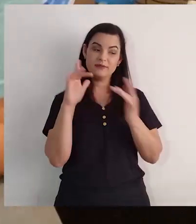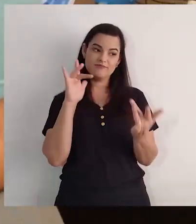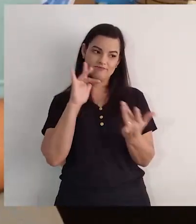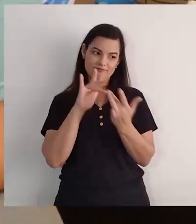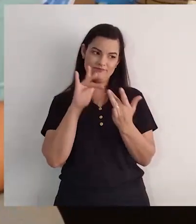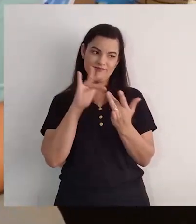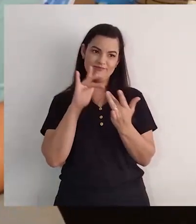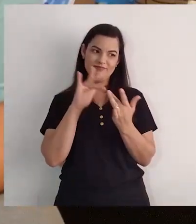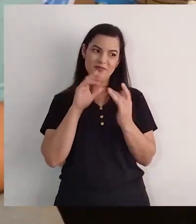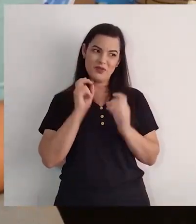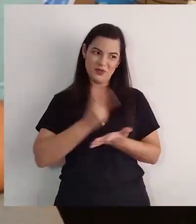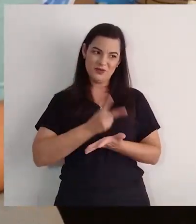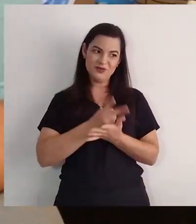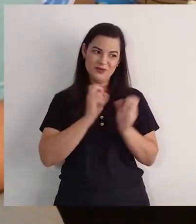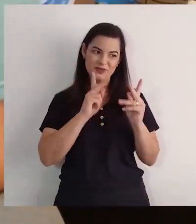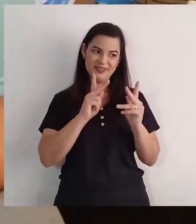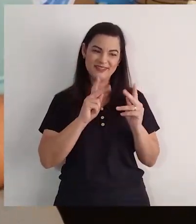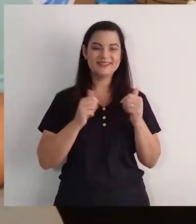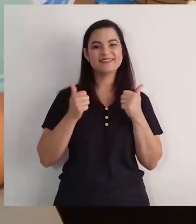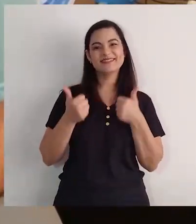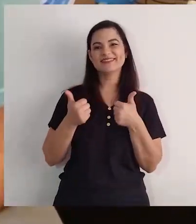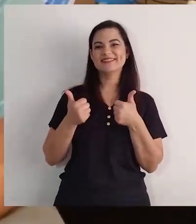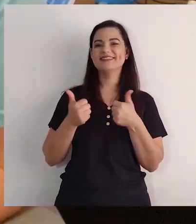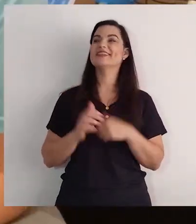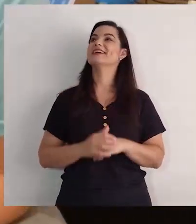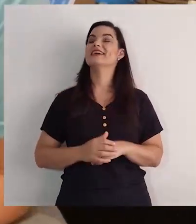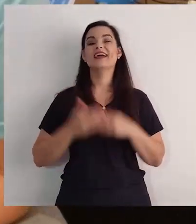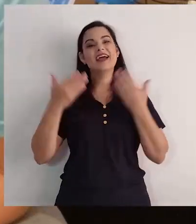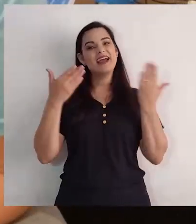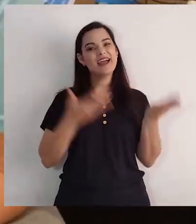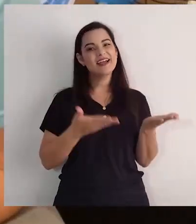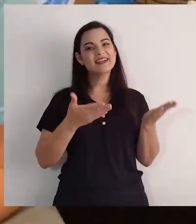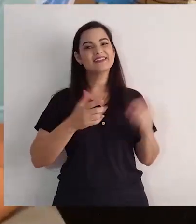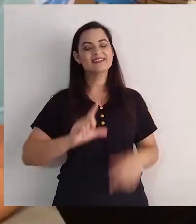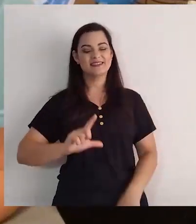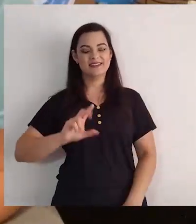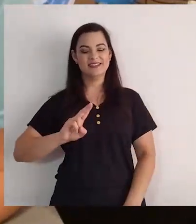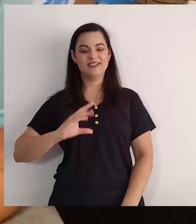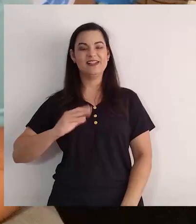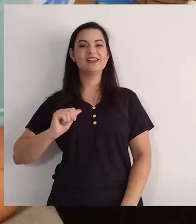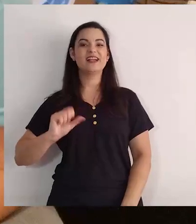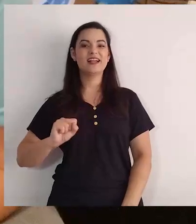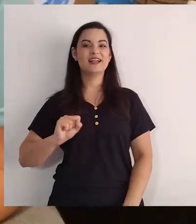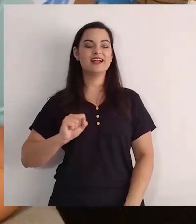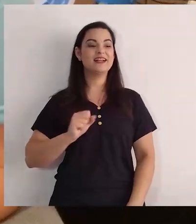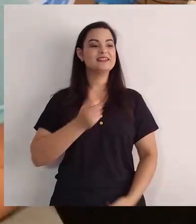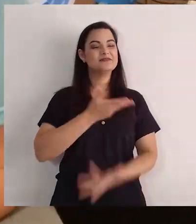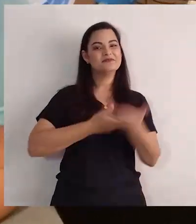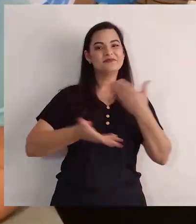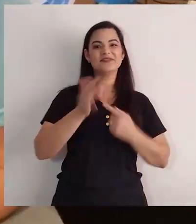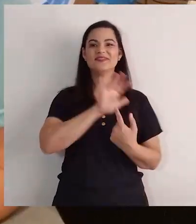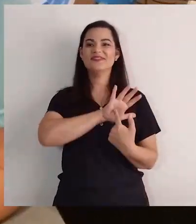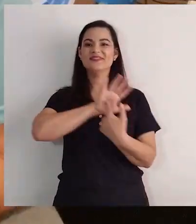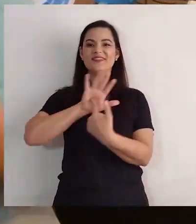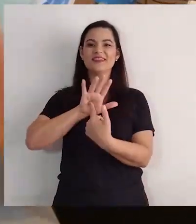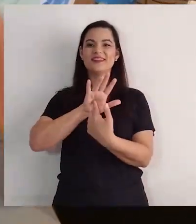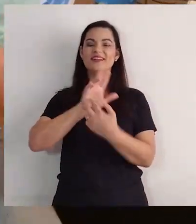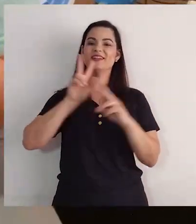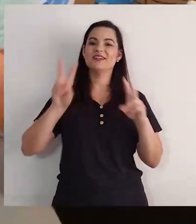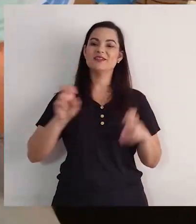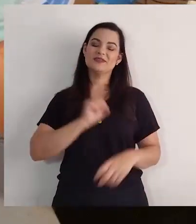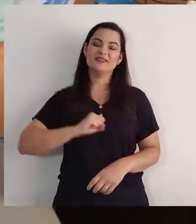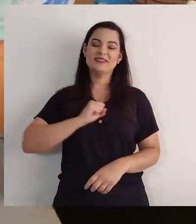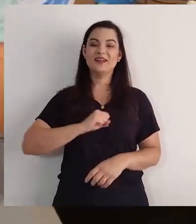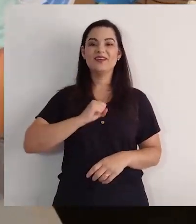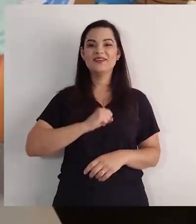vai estar conectado. Uhum. Tá bom? Tá bom? Então, esse aqui foi o Lucas, compartilhando um pouquinho daquilo que ele tá com saudade, do que ele